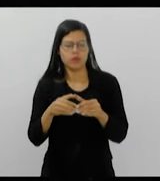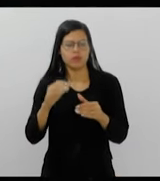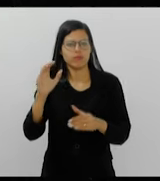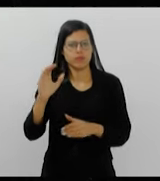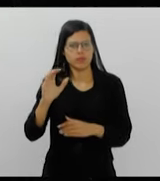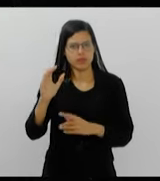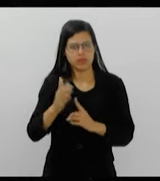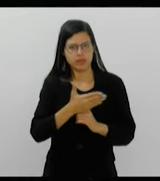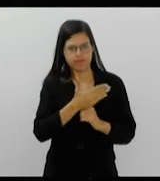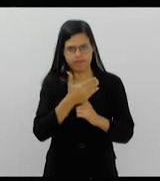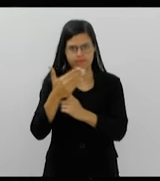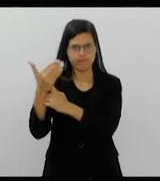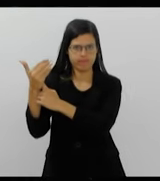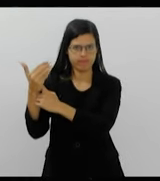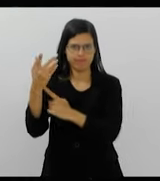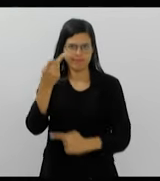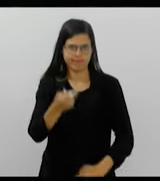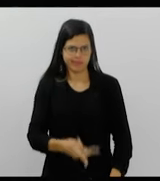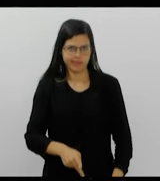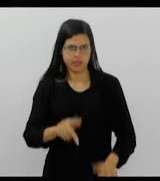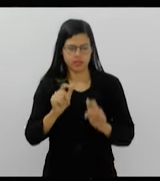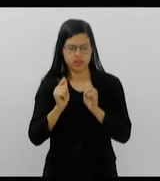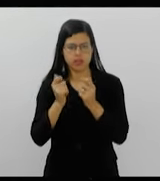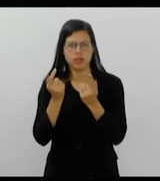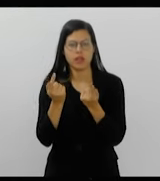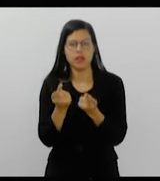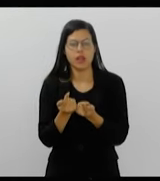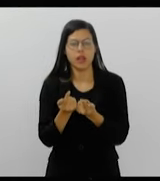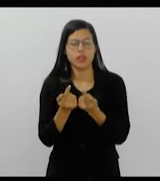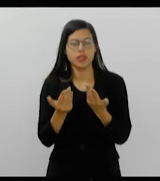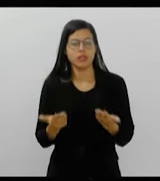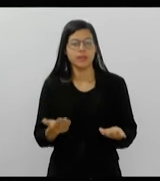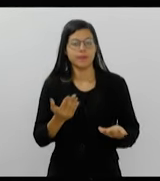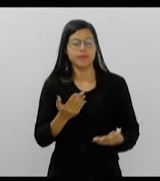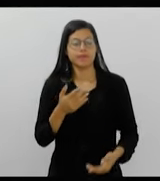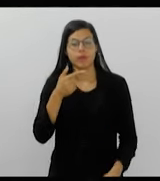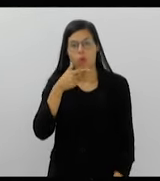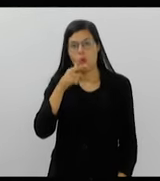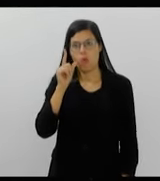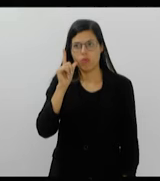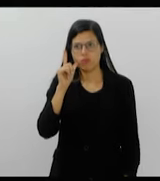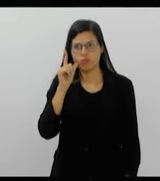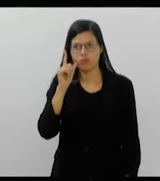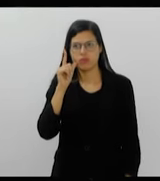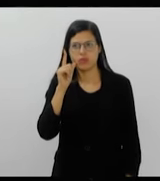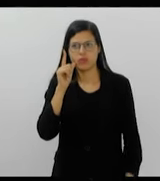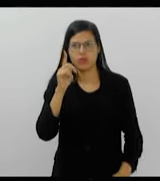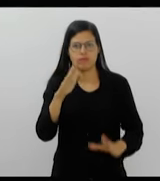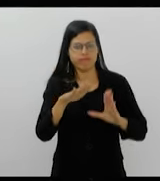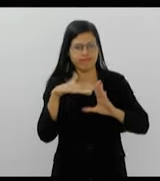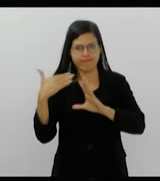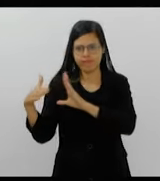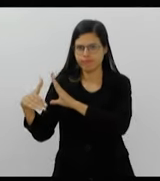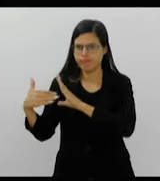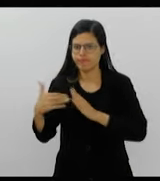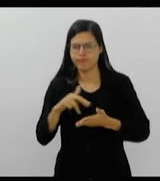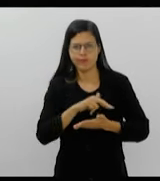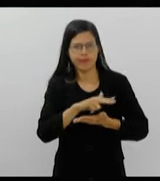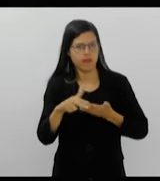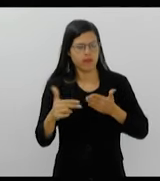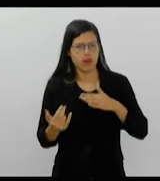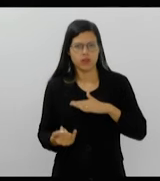Tecnologia dessa casa. Senhor presidente, ontem eu recebi de diversas instituições